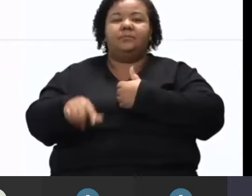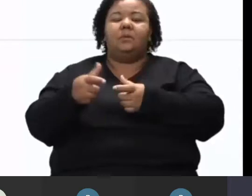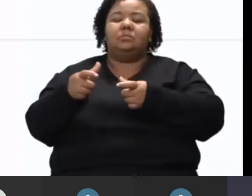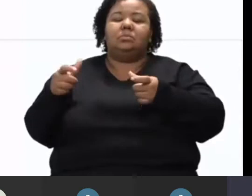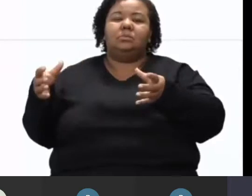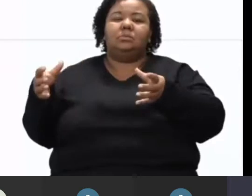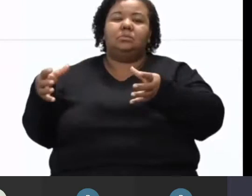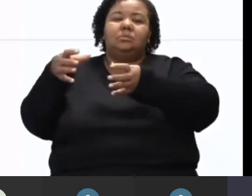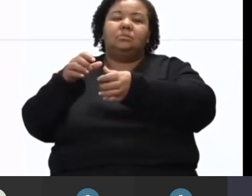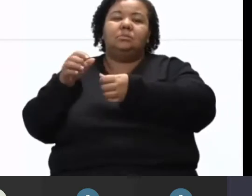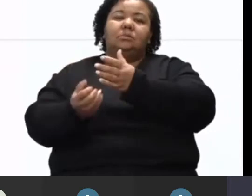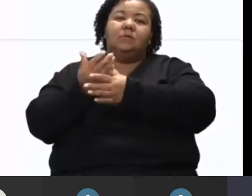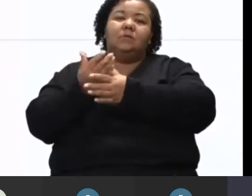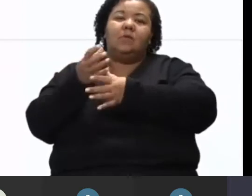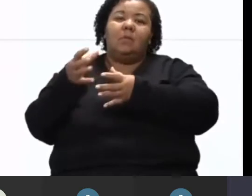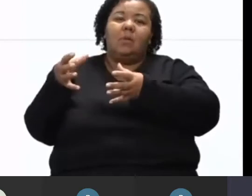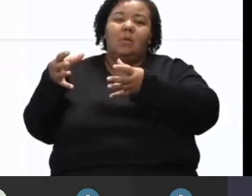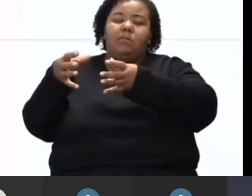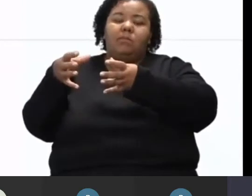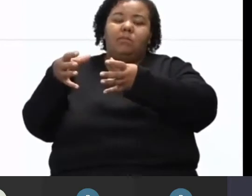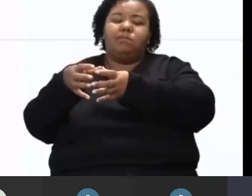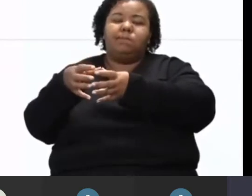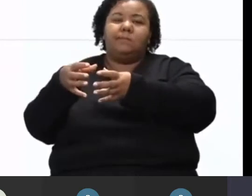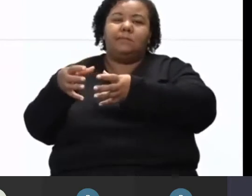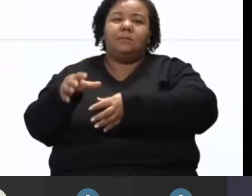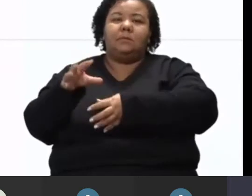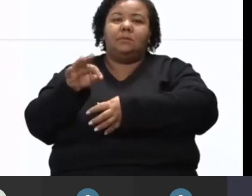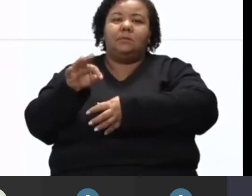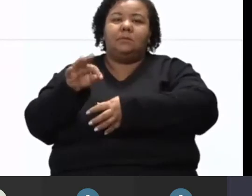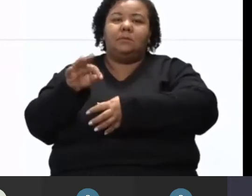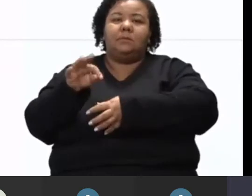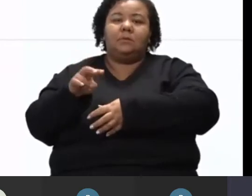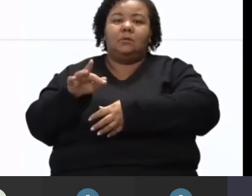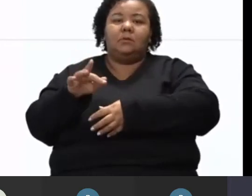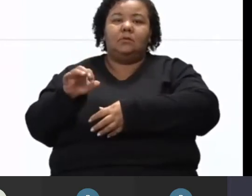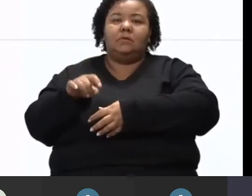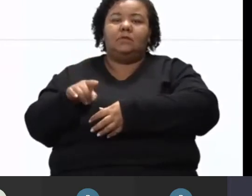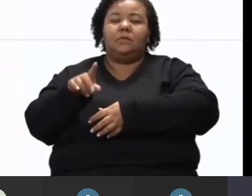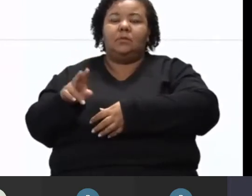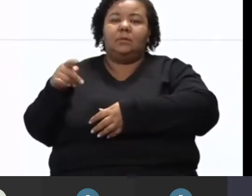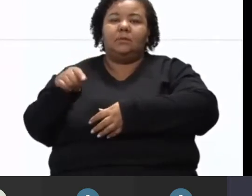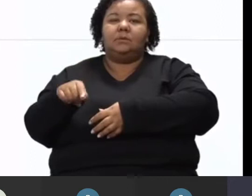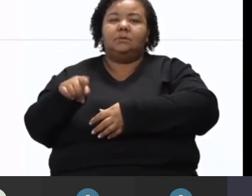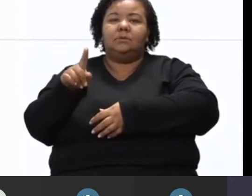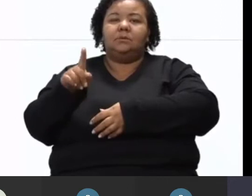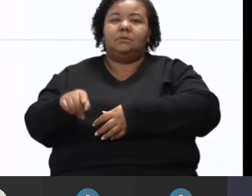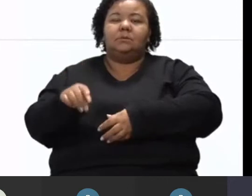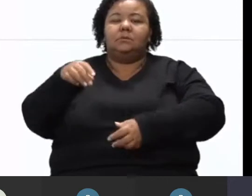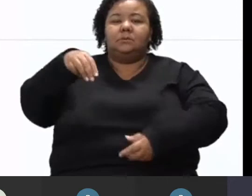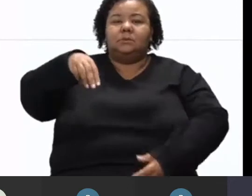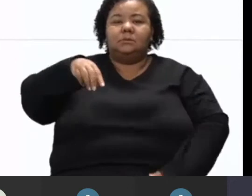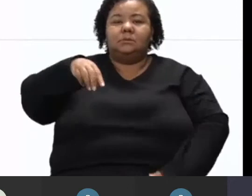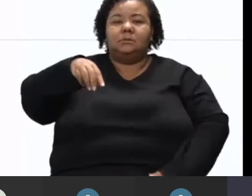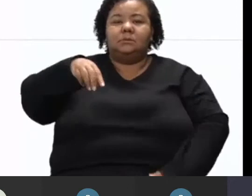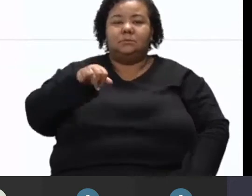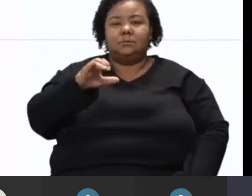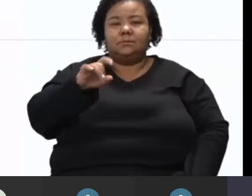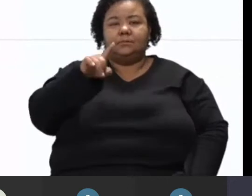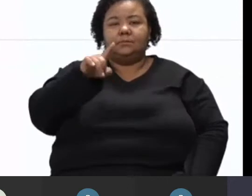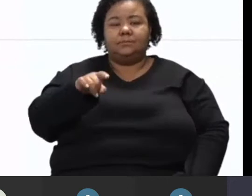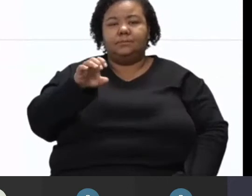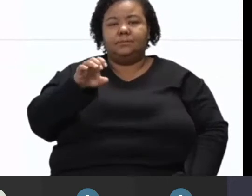e vão formando tufos compactos. E esses tufos compactos, eles são chamados de micélio, tá?